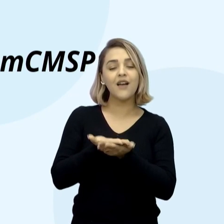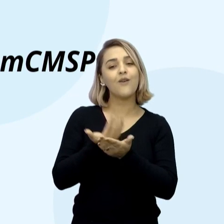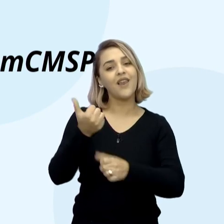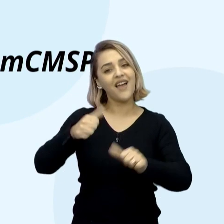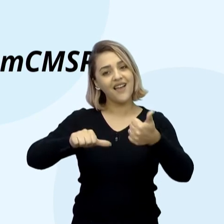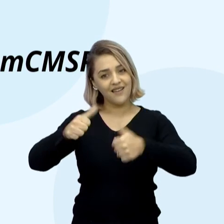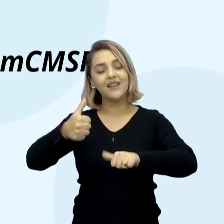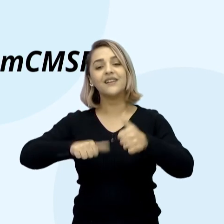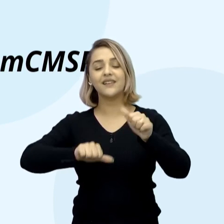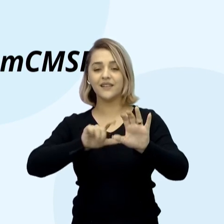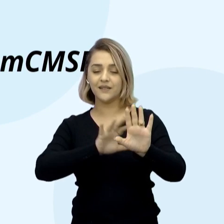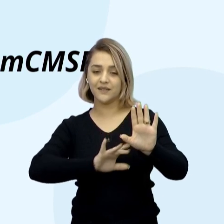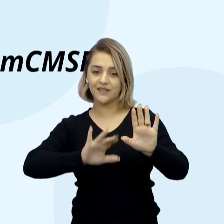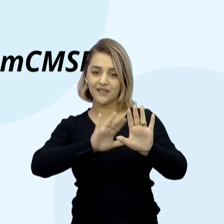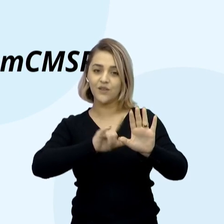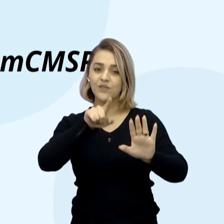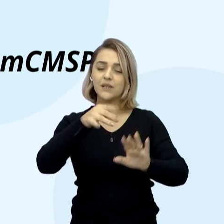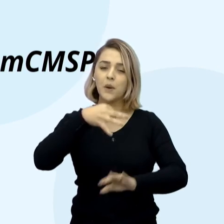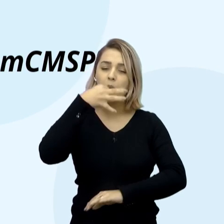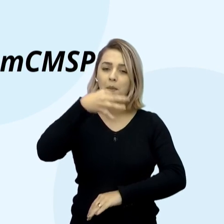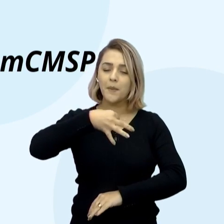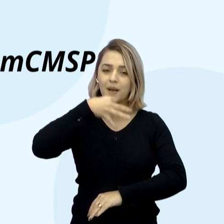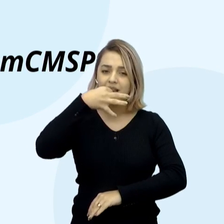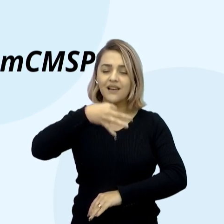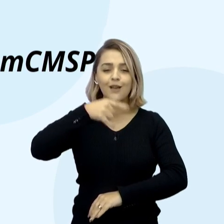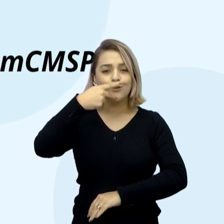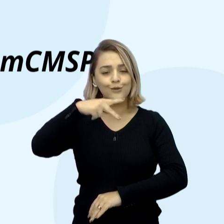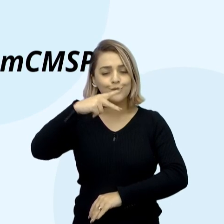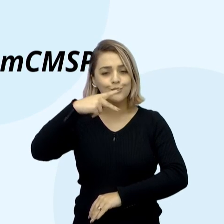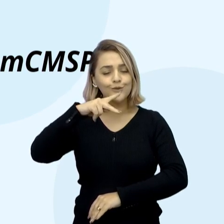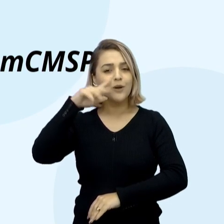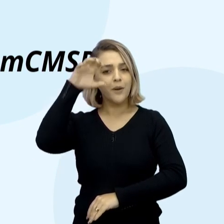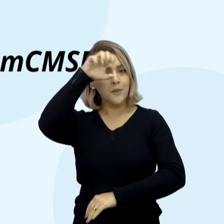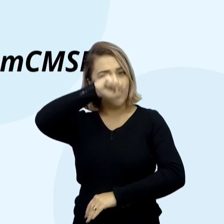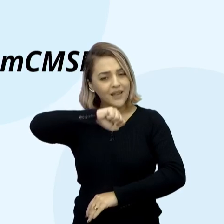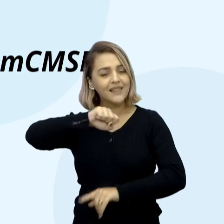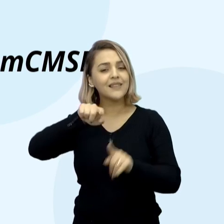comente, fala o que você está aprendendo, o que você tem dificuldades,